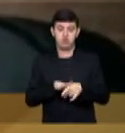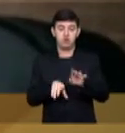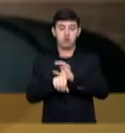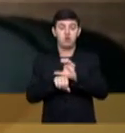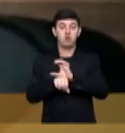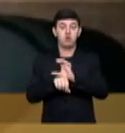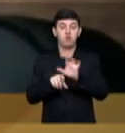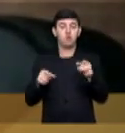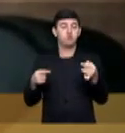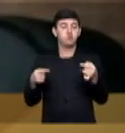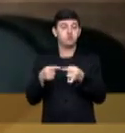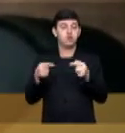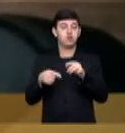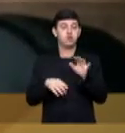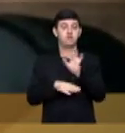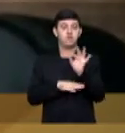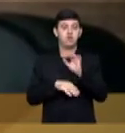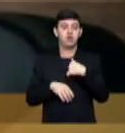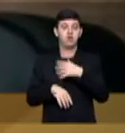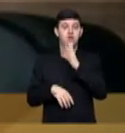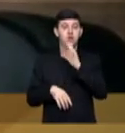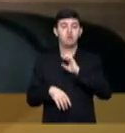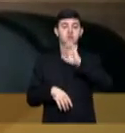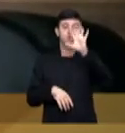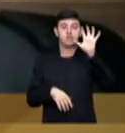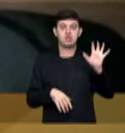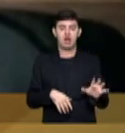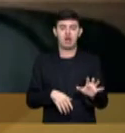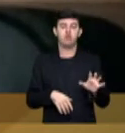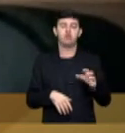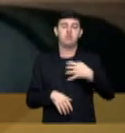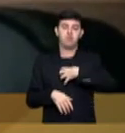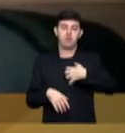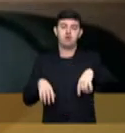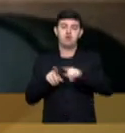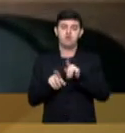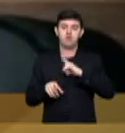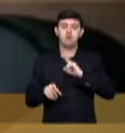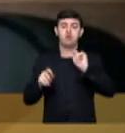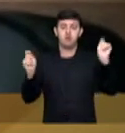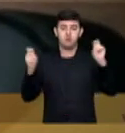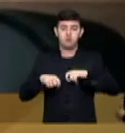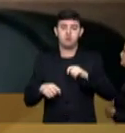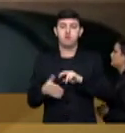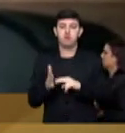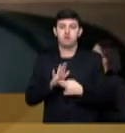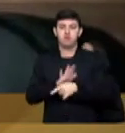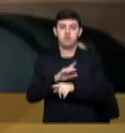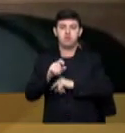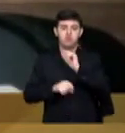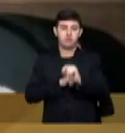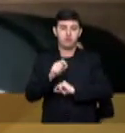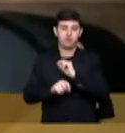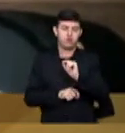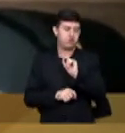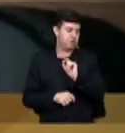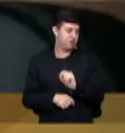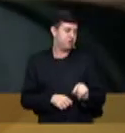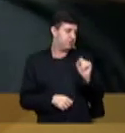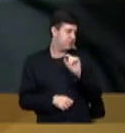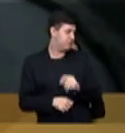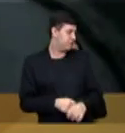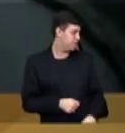e reconheço a competência dos estados para restringirem o alcance da publicidade dirigida